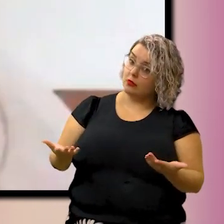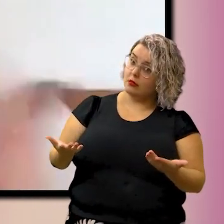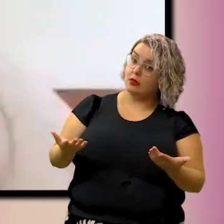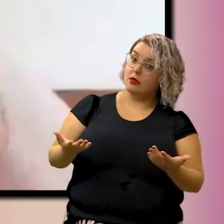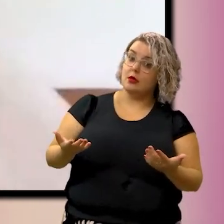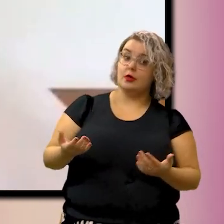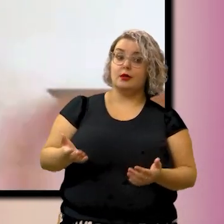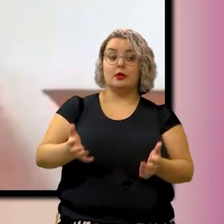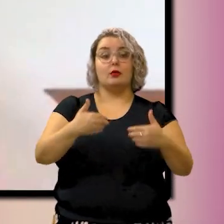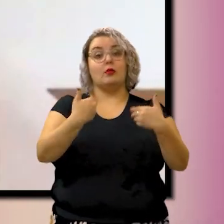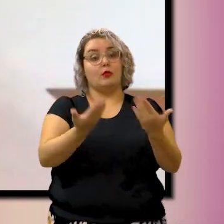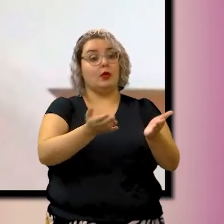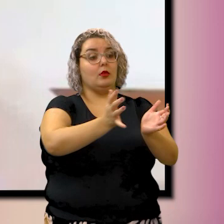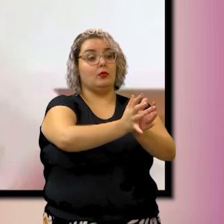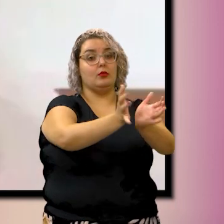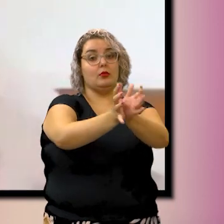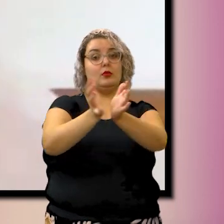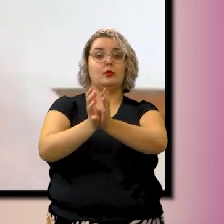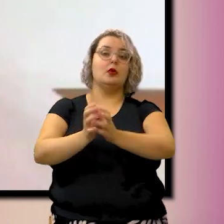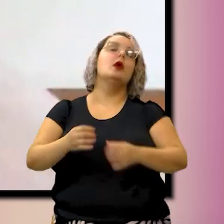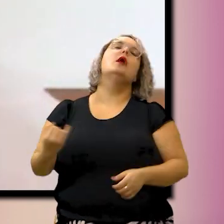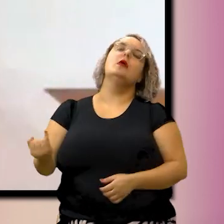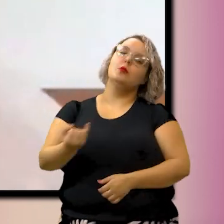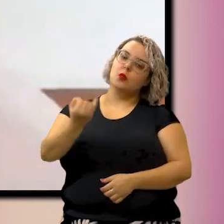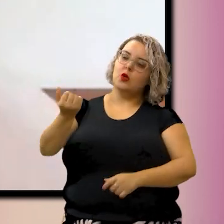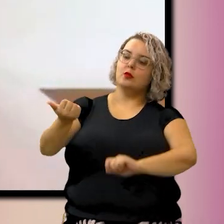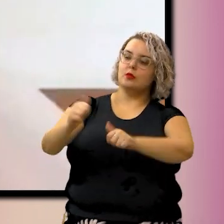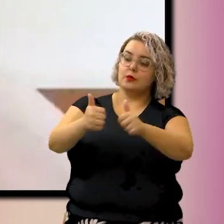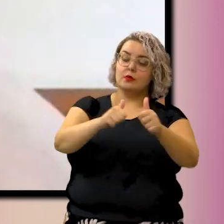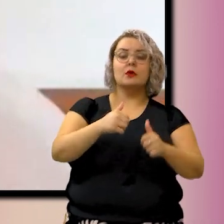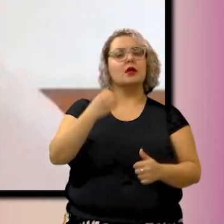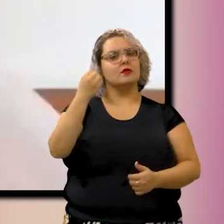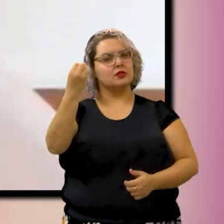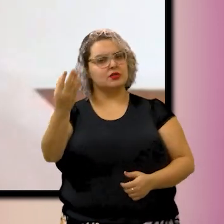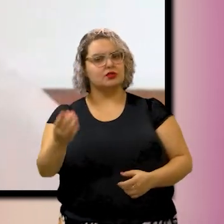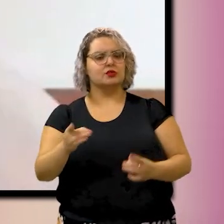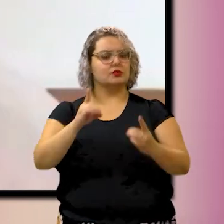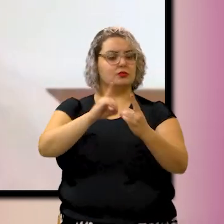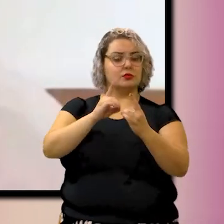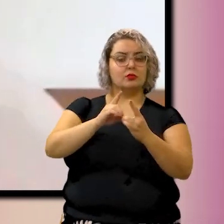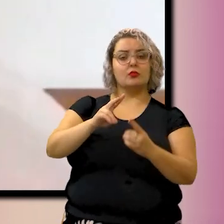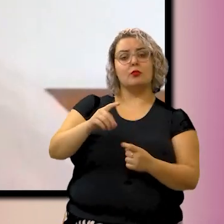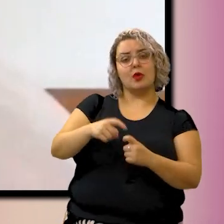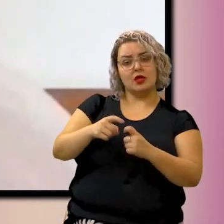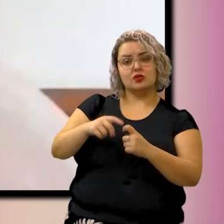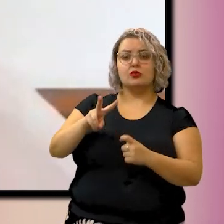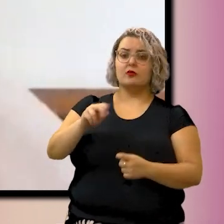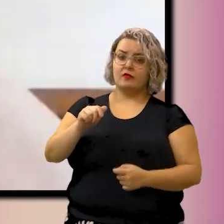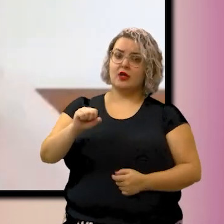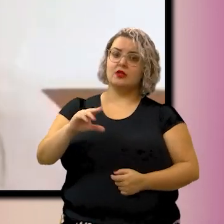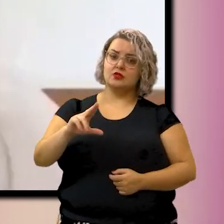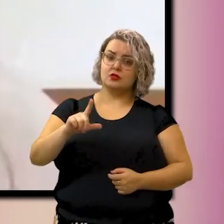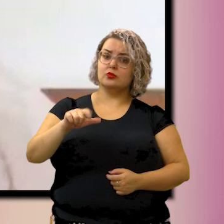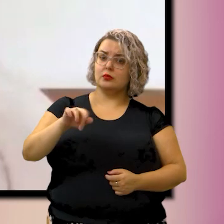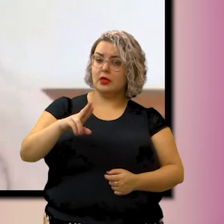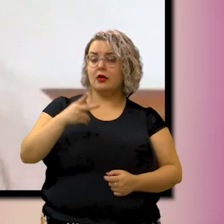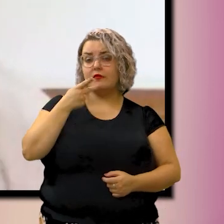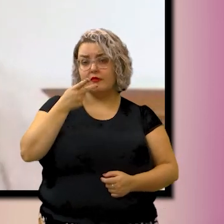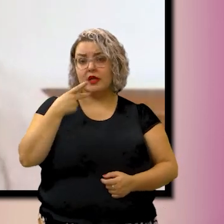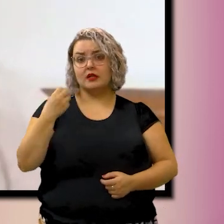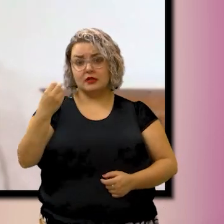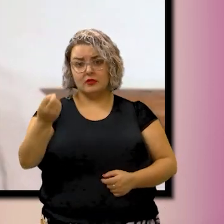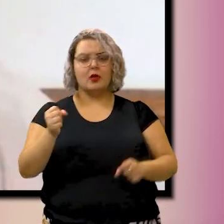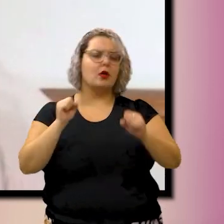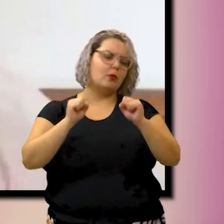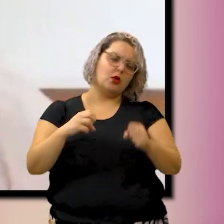se você está em qual grupo, é importante você passar numa avaliação. Vai viajar, passa em consulta com o vascular, comenta sobre a